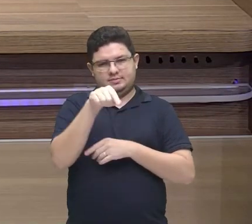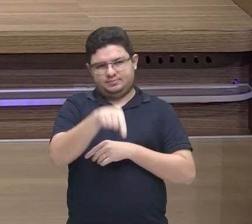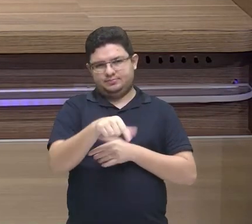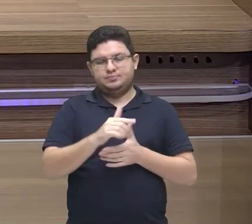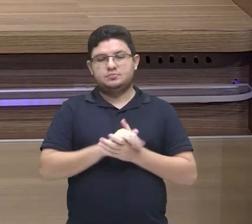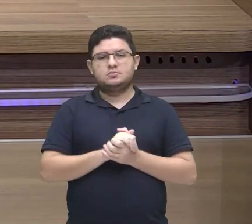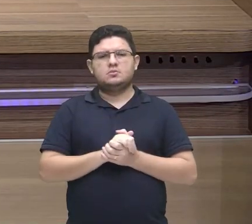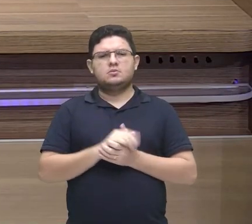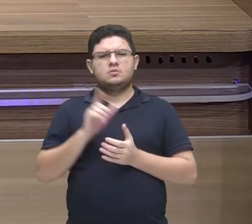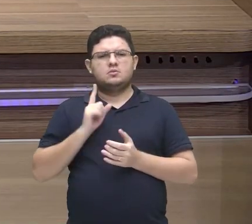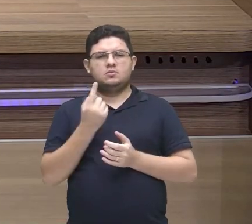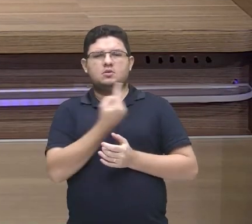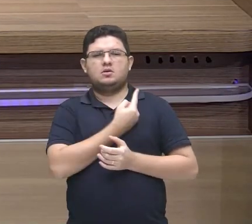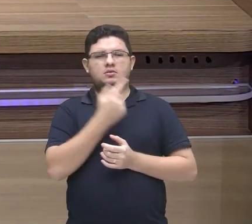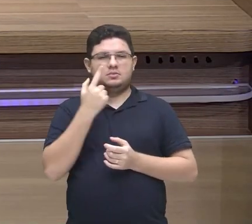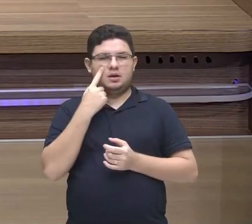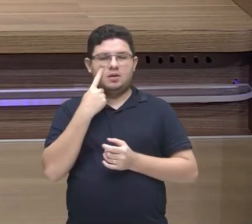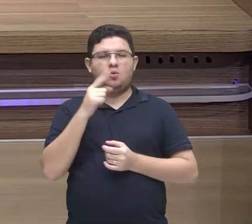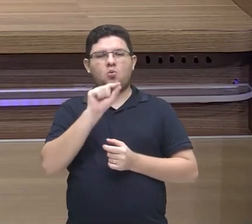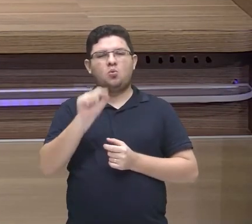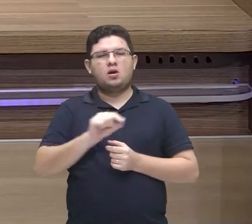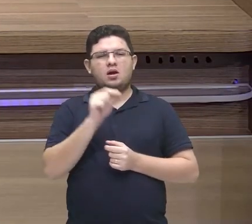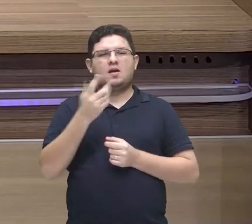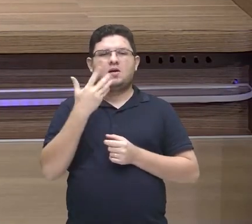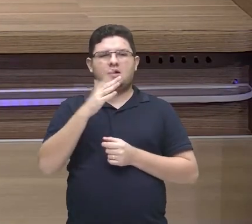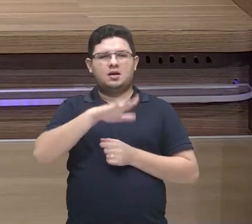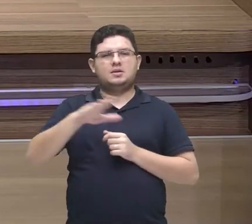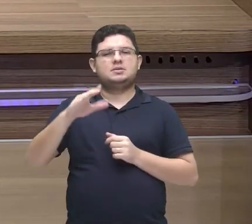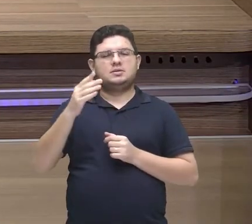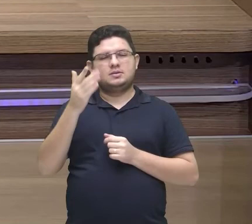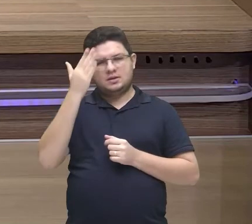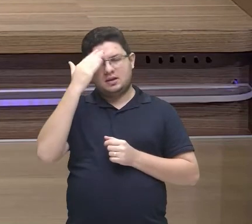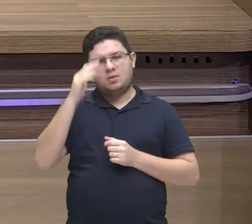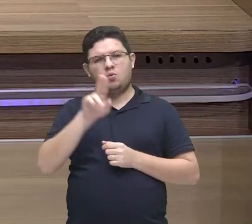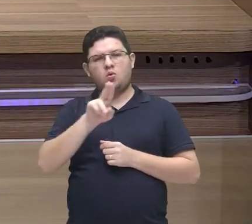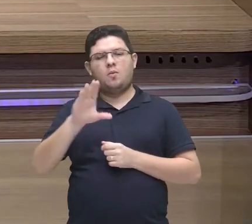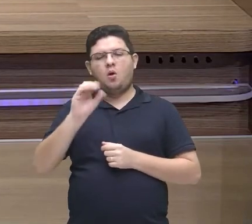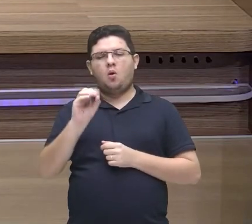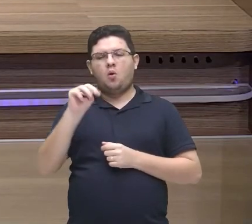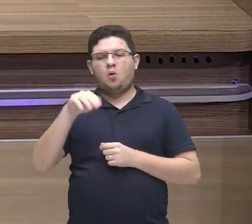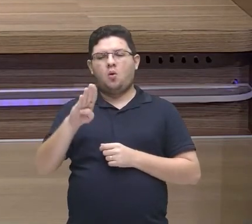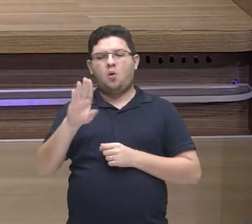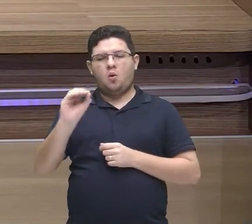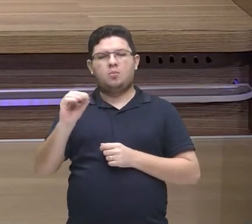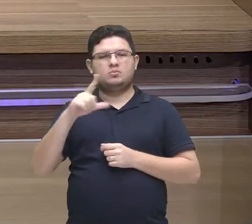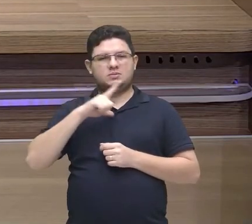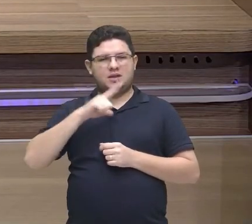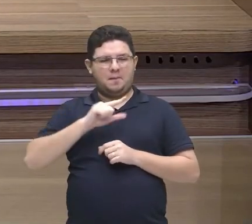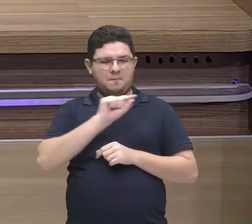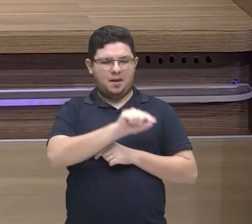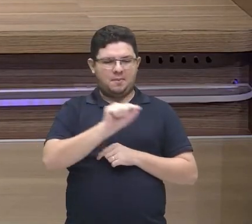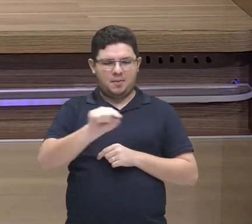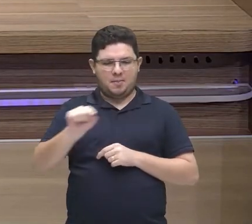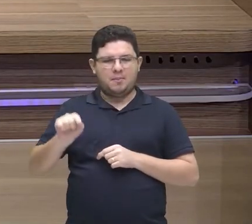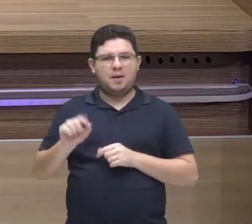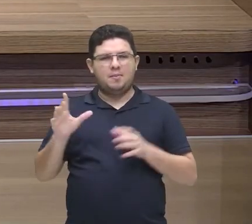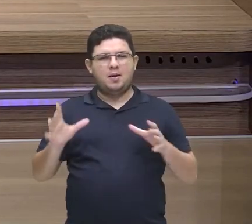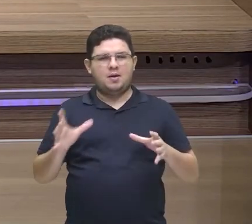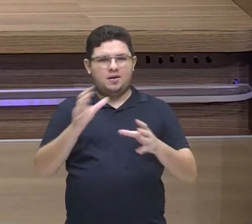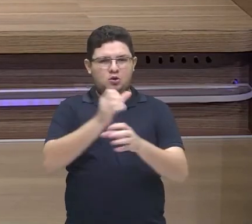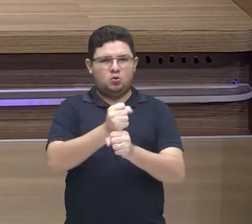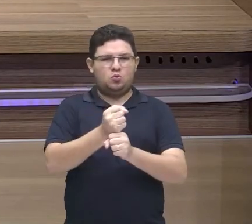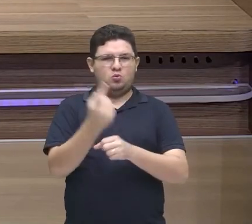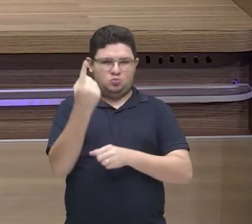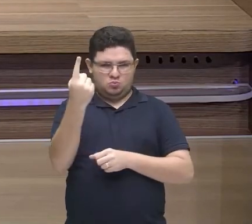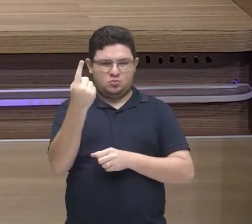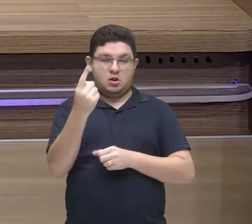que é combo, né? É aquele cheeseburger que vem com refrigerante, batata frita e tal, a mesma coisa. Então, se a gente pegar todas as informações dessas áreas e trabalhar